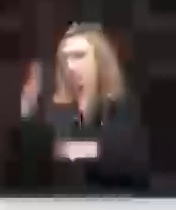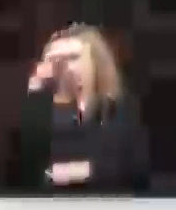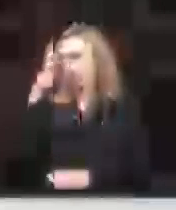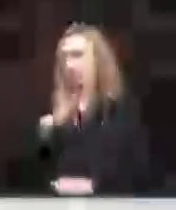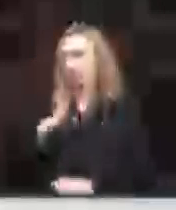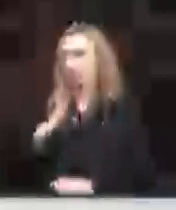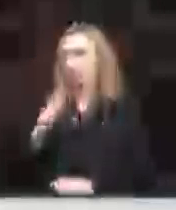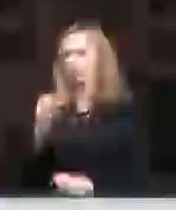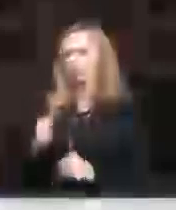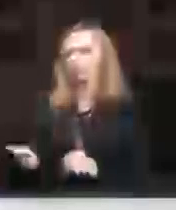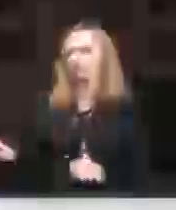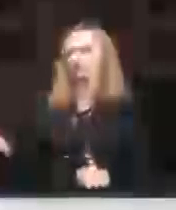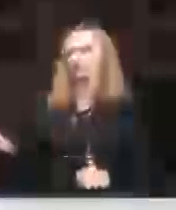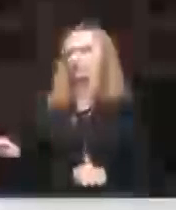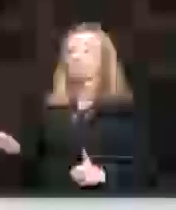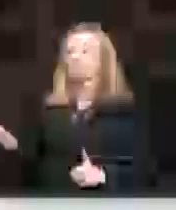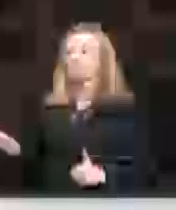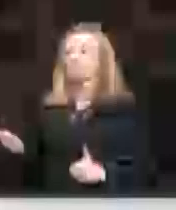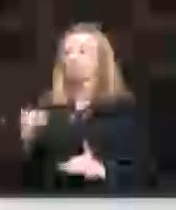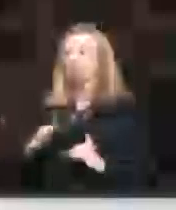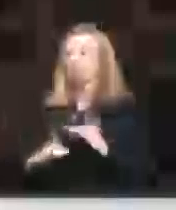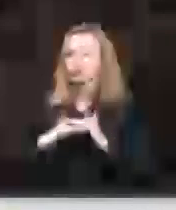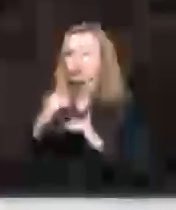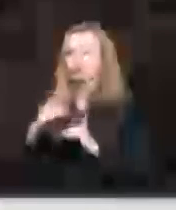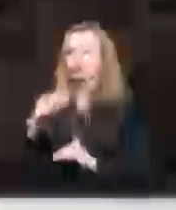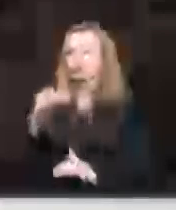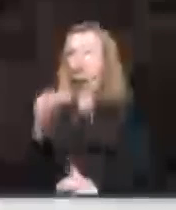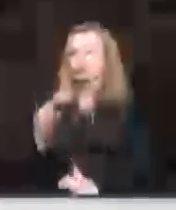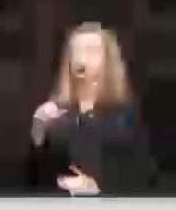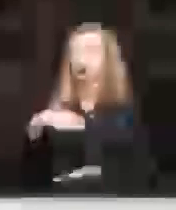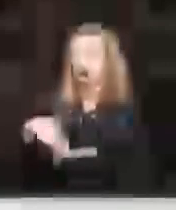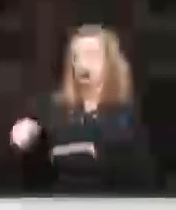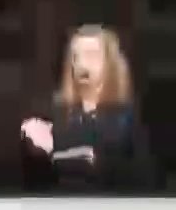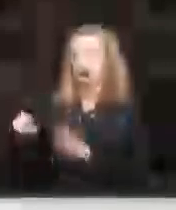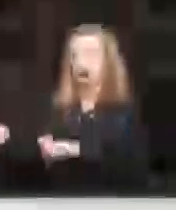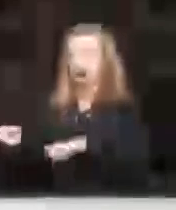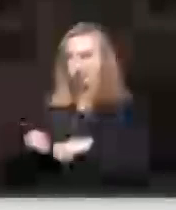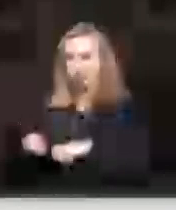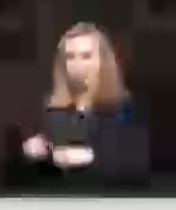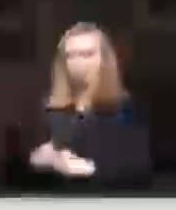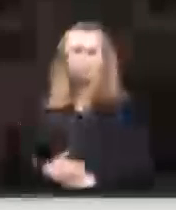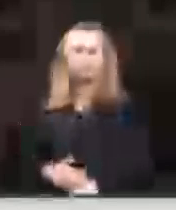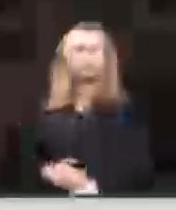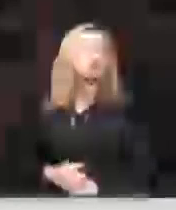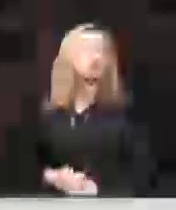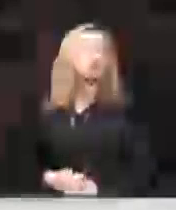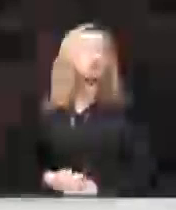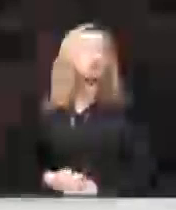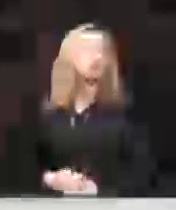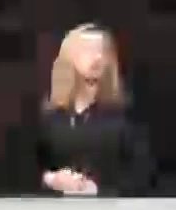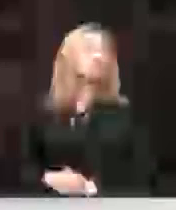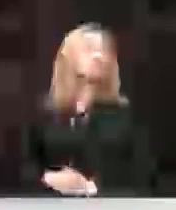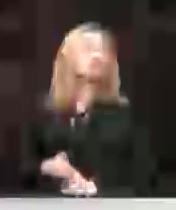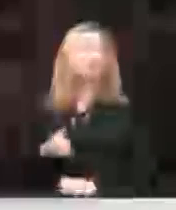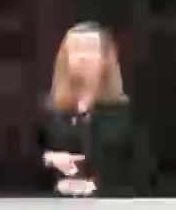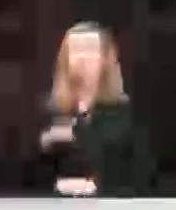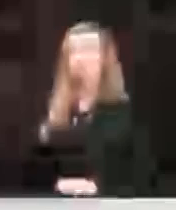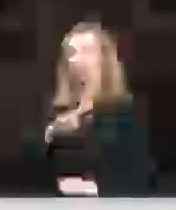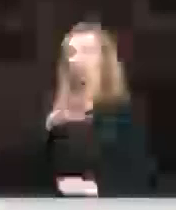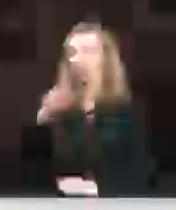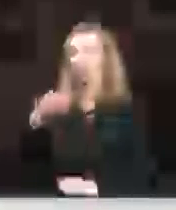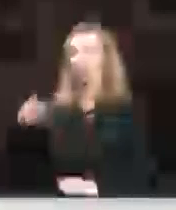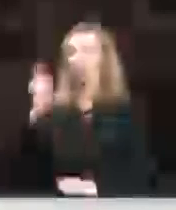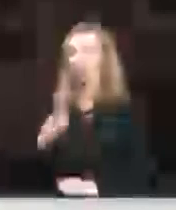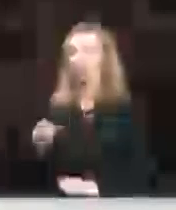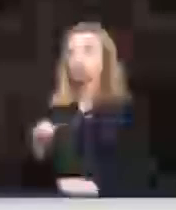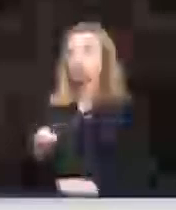Fazenda aqui, que é o Dr. Paulo Tafner, sem falar do Dr. Joaquim Levy, que vai presidir o BNDES. Ficou aqui